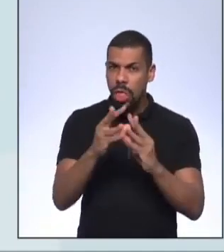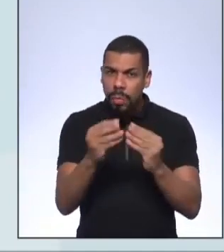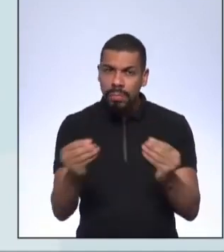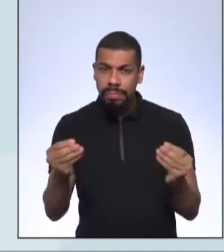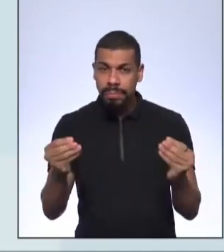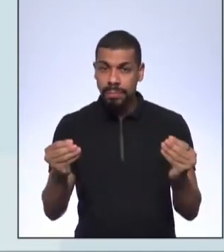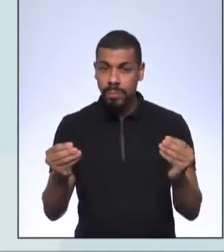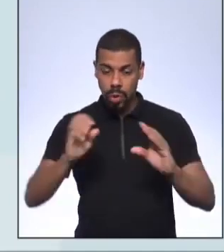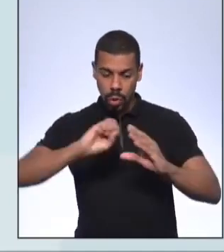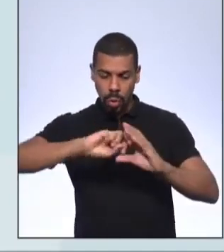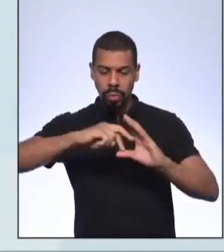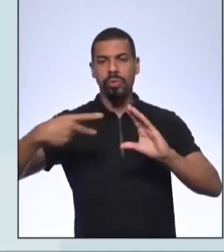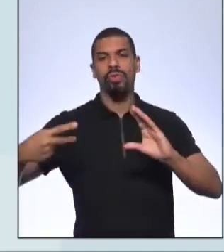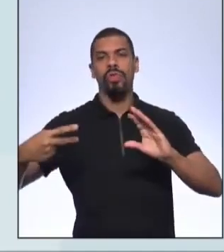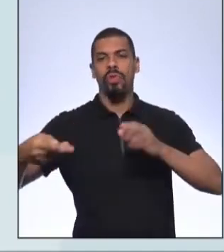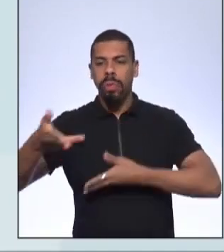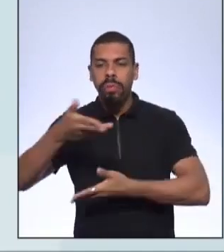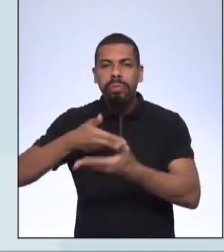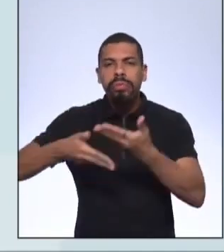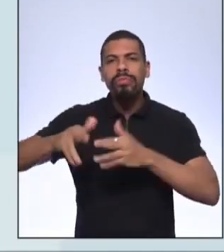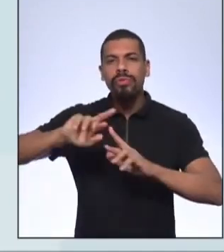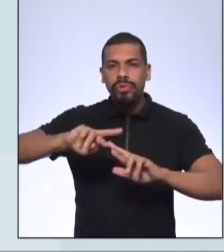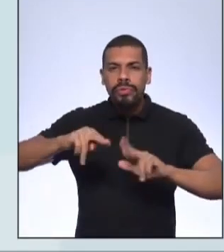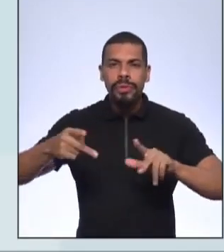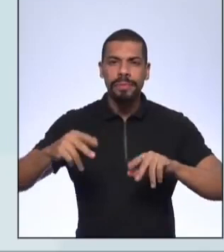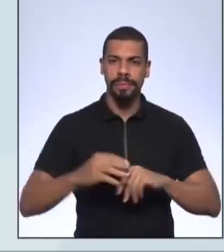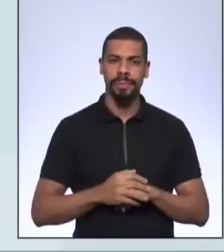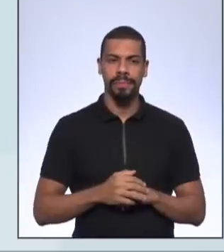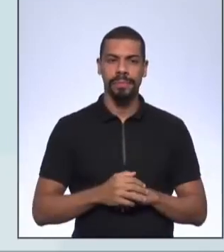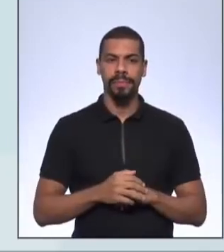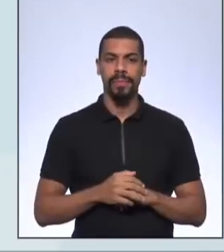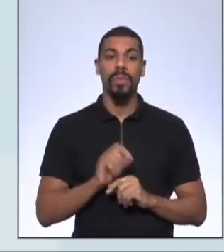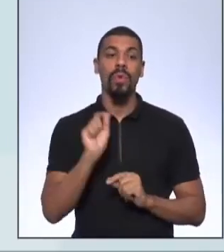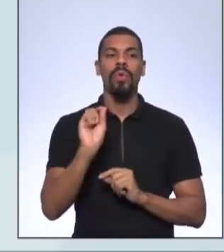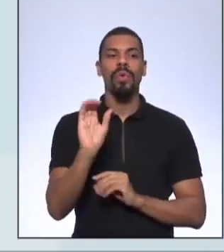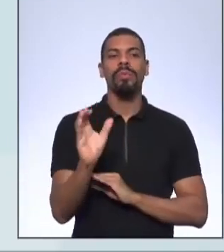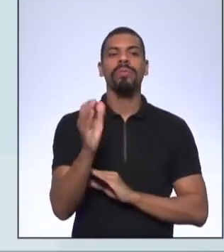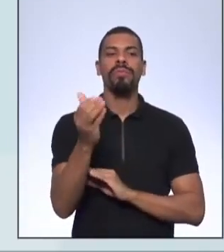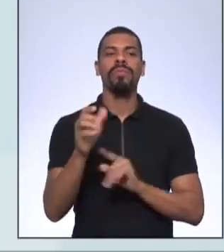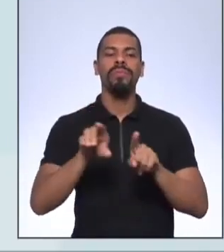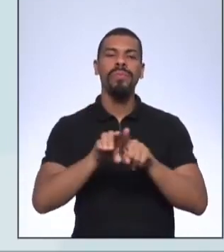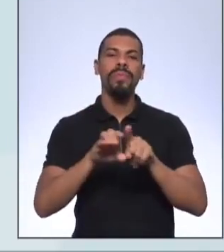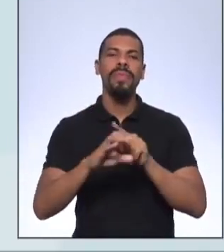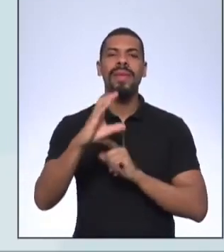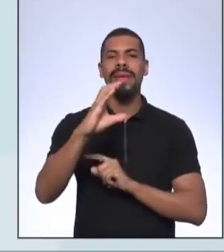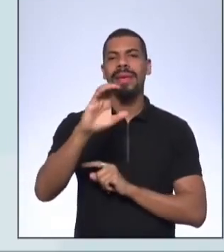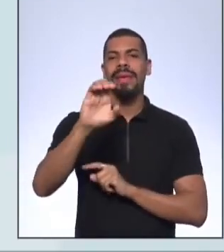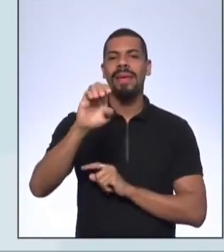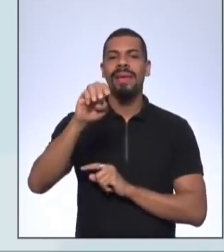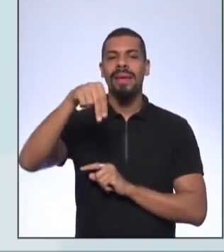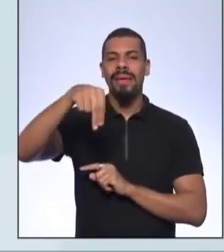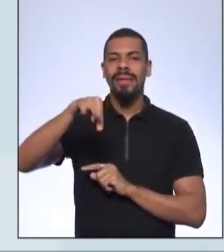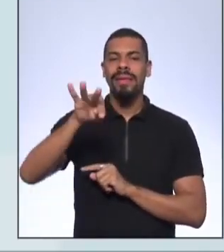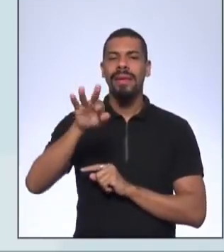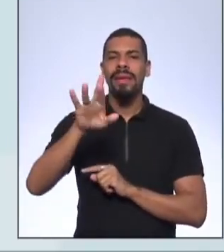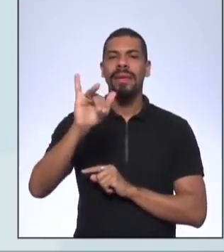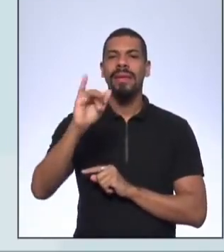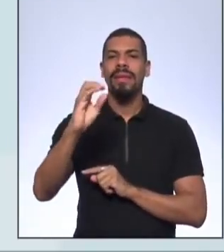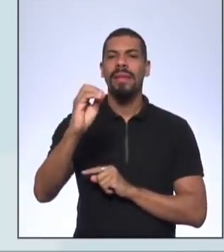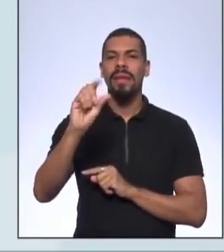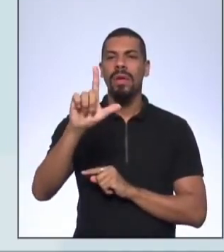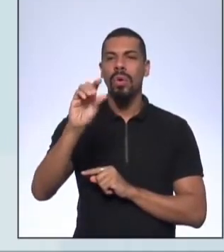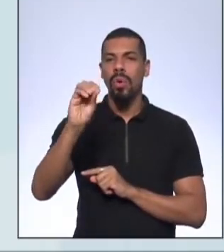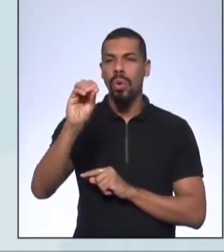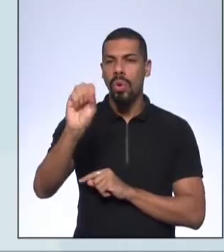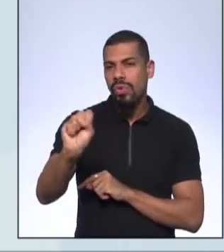para os cromossomos se dividirem, ok? Os centríolos, que são as organelas responsáveis, tá, pela